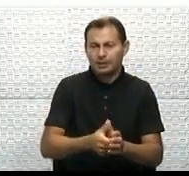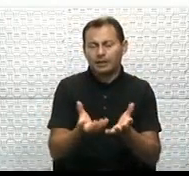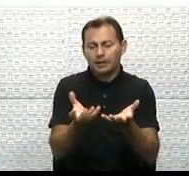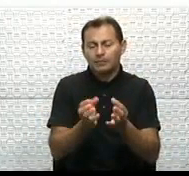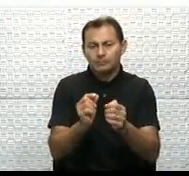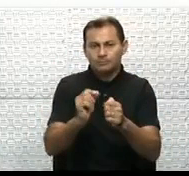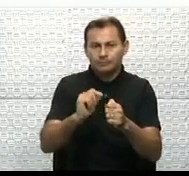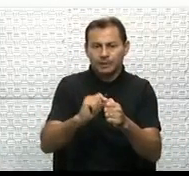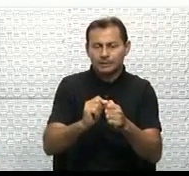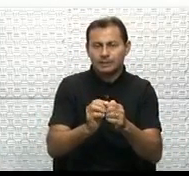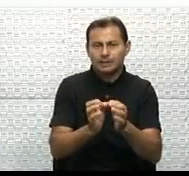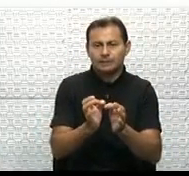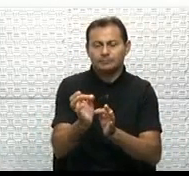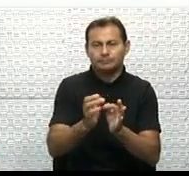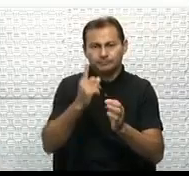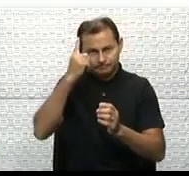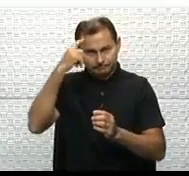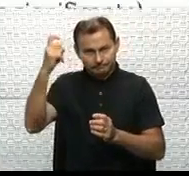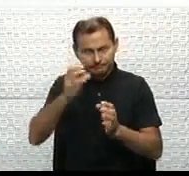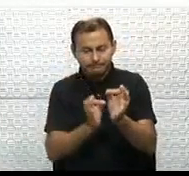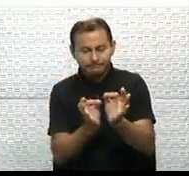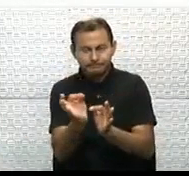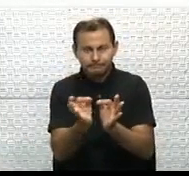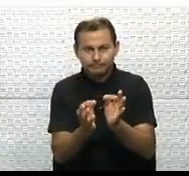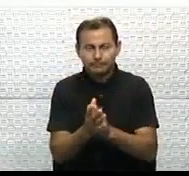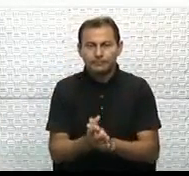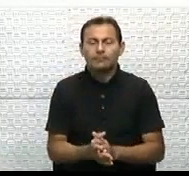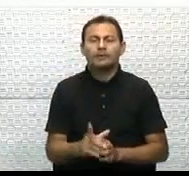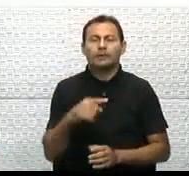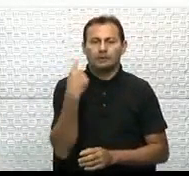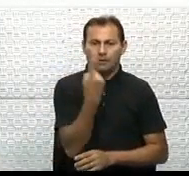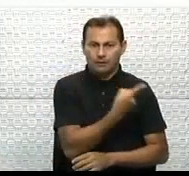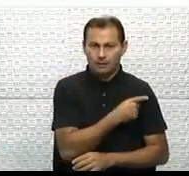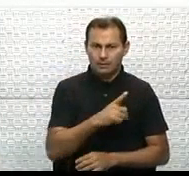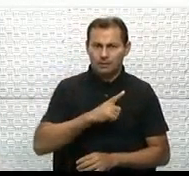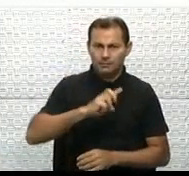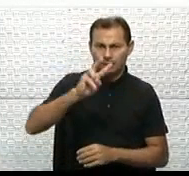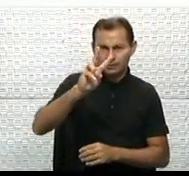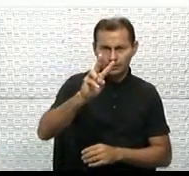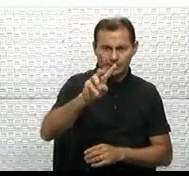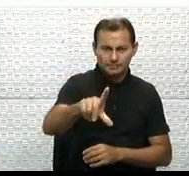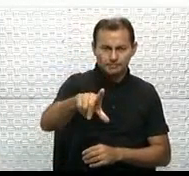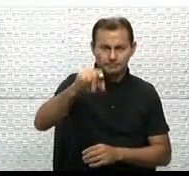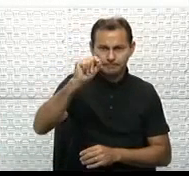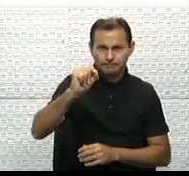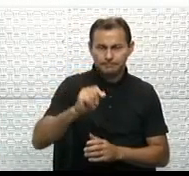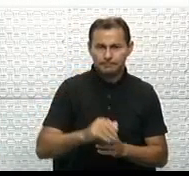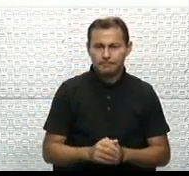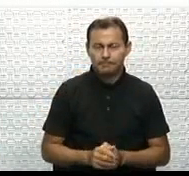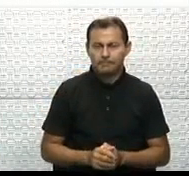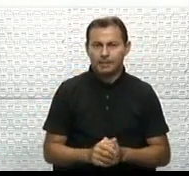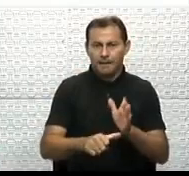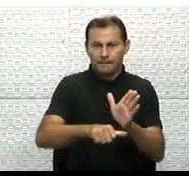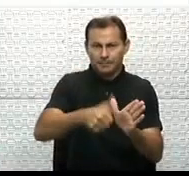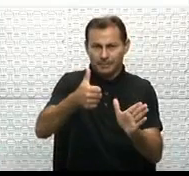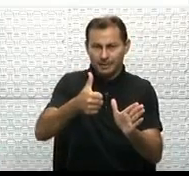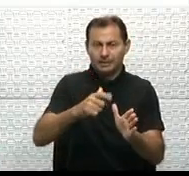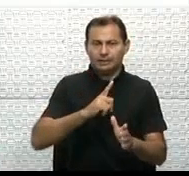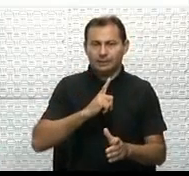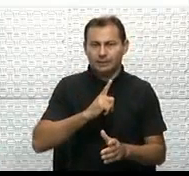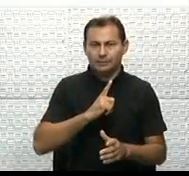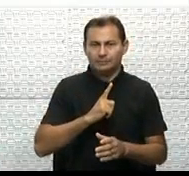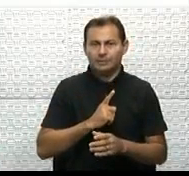em elaborarmos as hipóteses. E aí nós temos duas opções. A primeira,